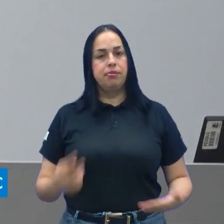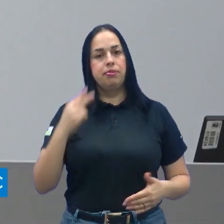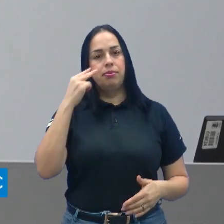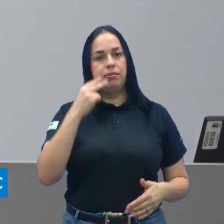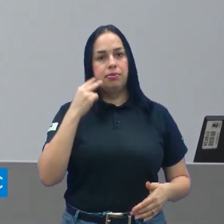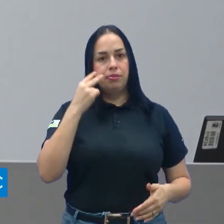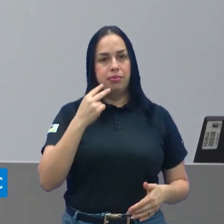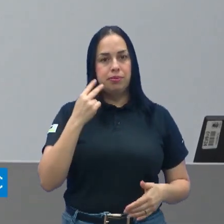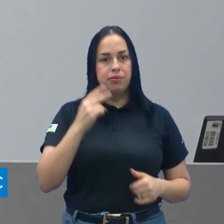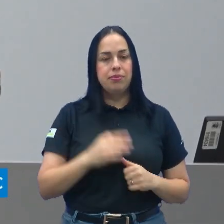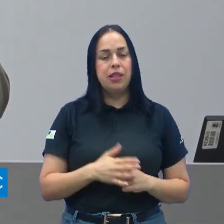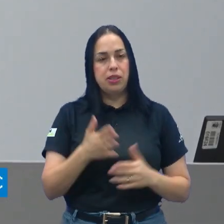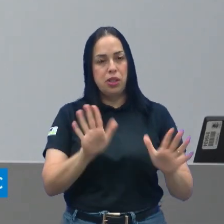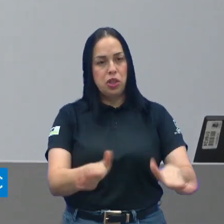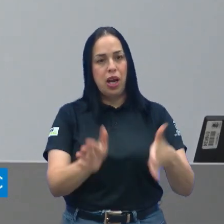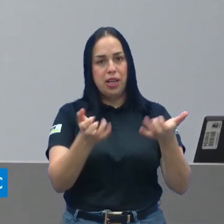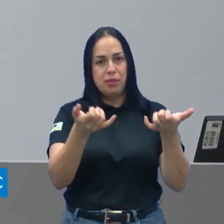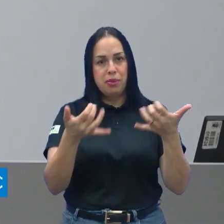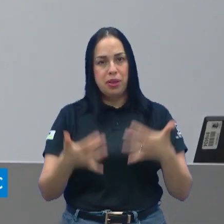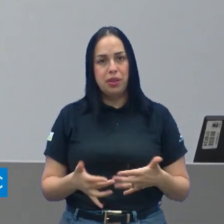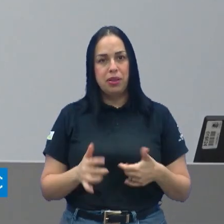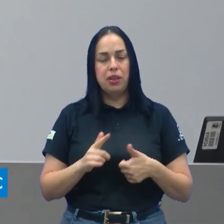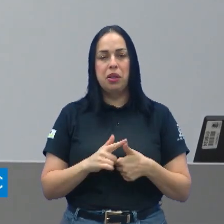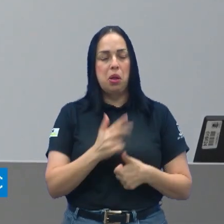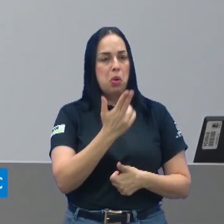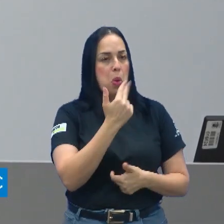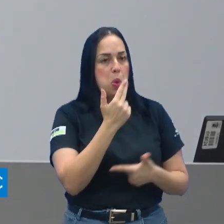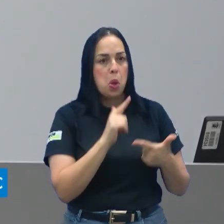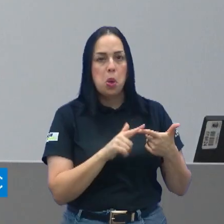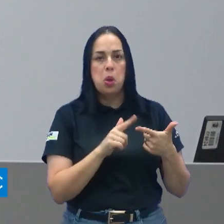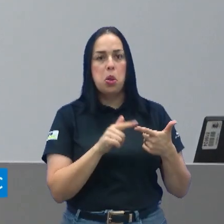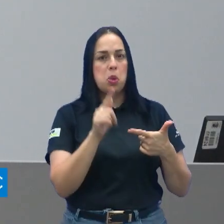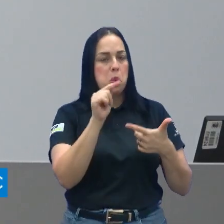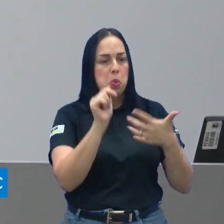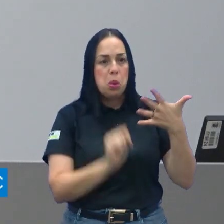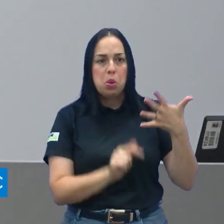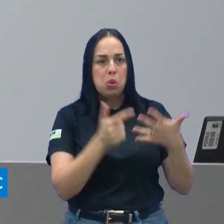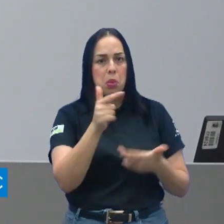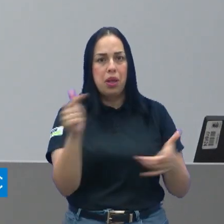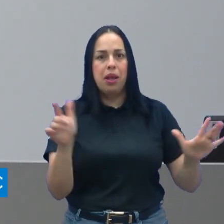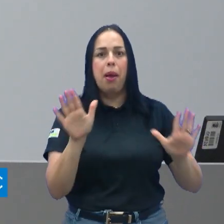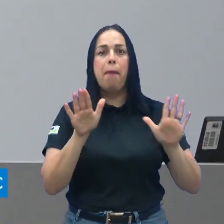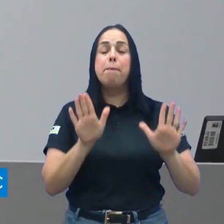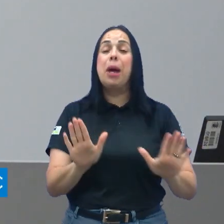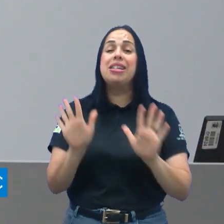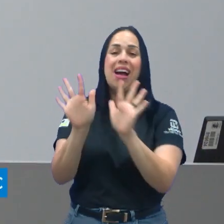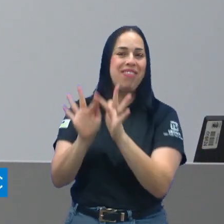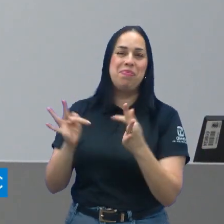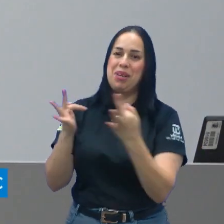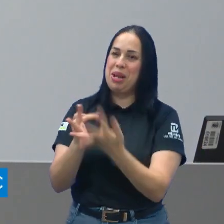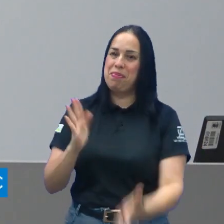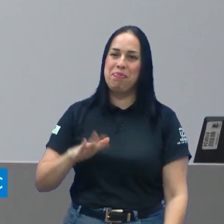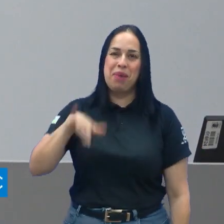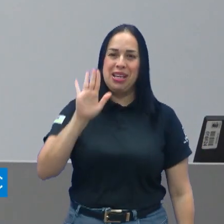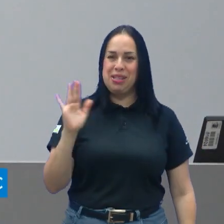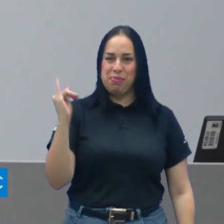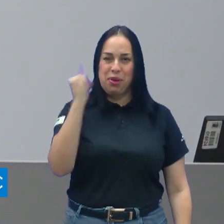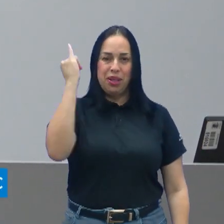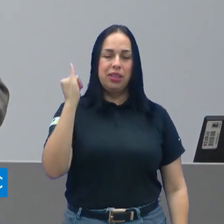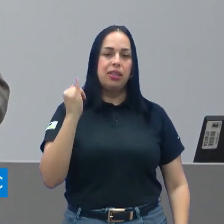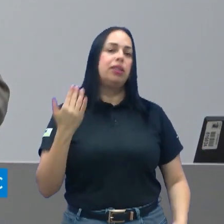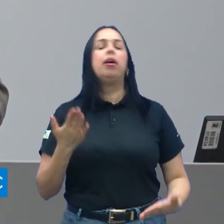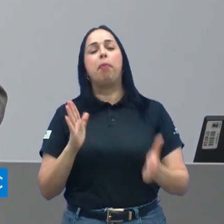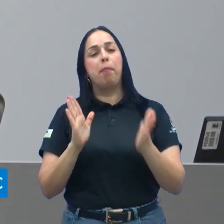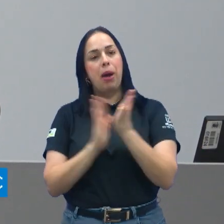Excelência falou tudo aí, não tem nutricionista, não tem várias coisas, mas tem o essencial, que é a família, né? Então, parabéns aí para a